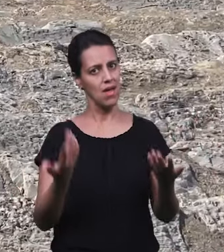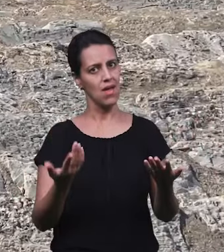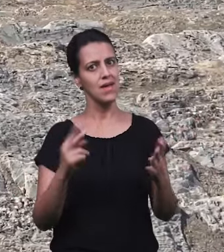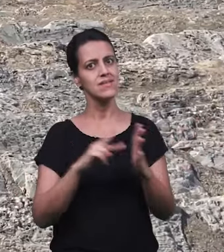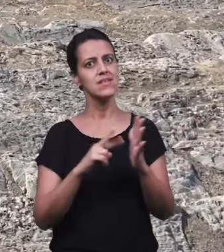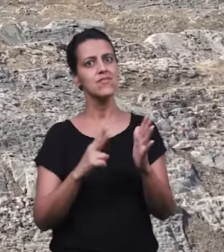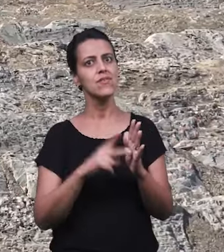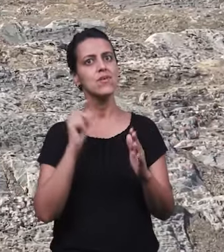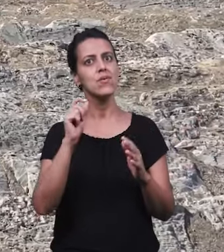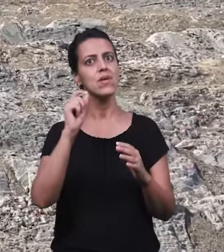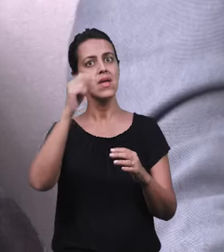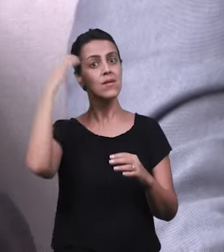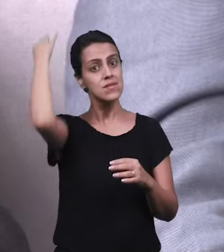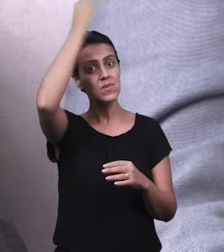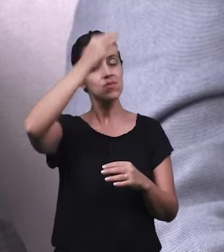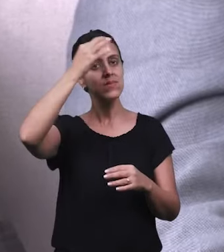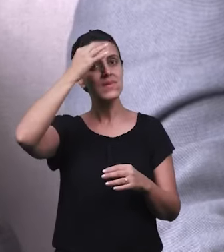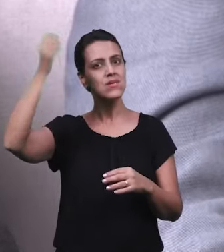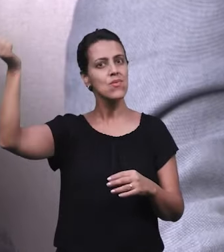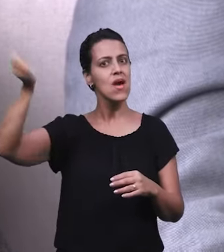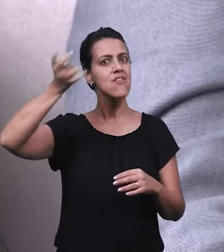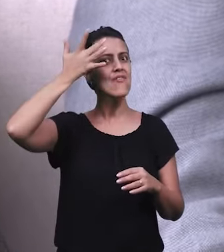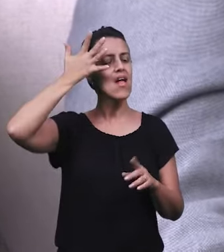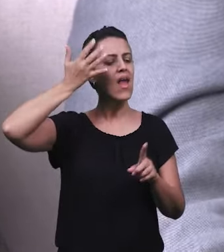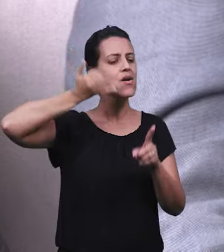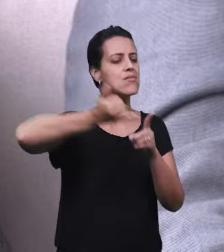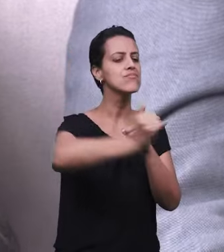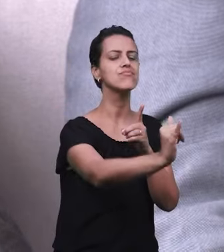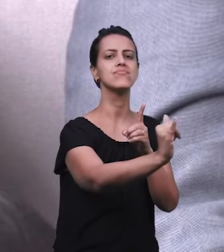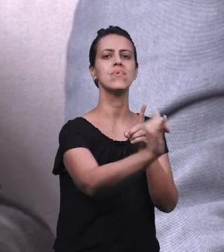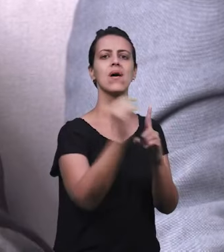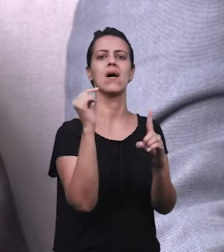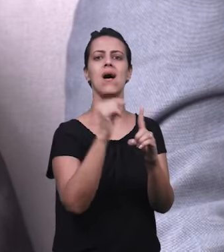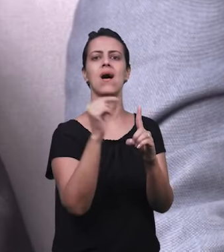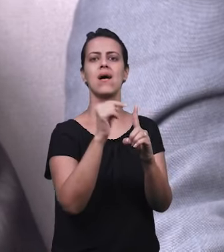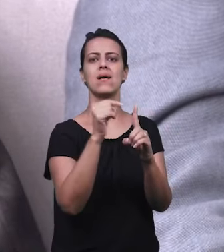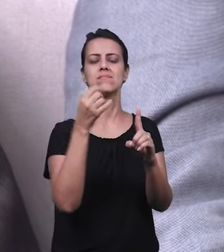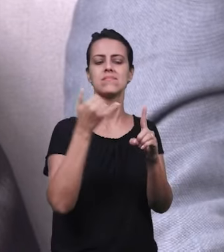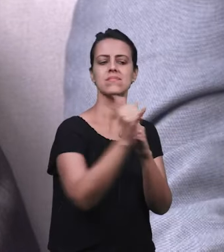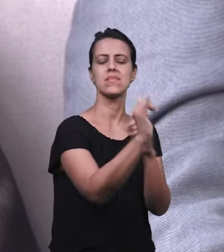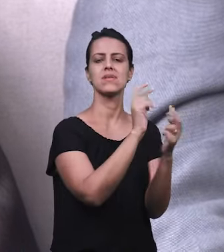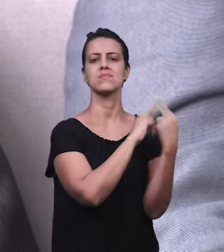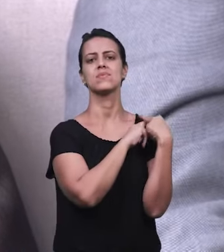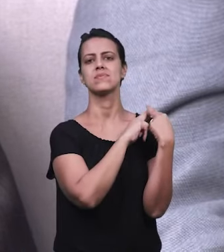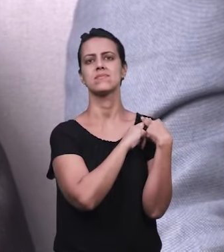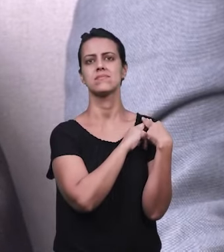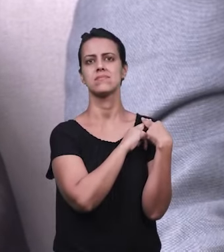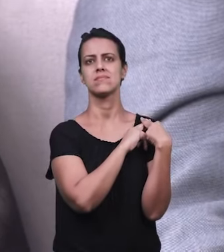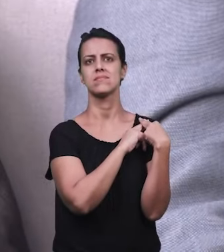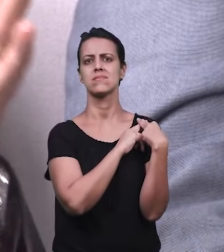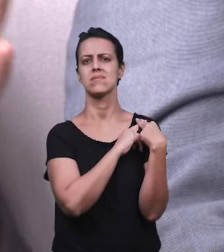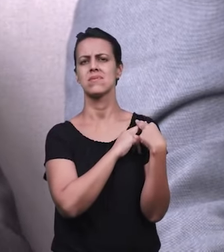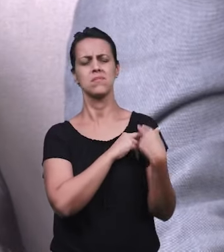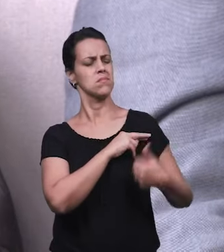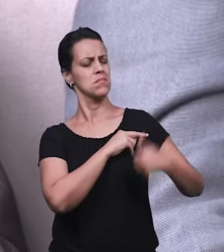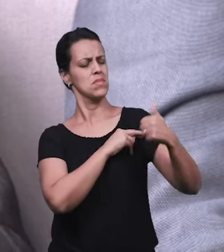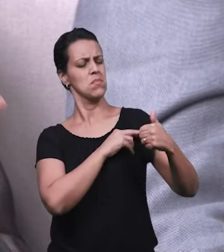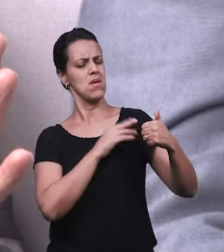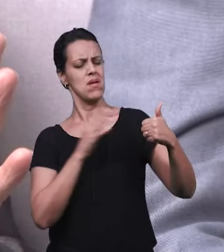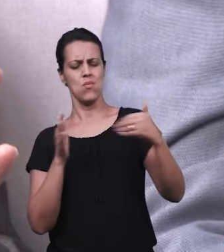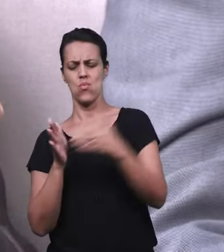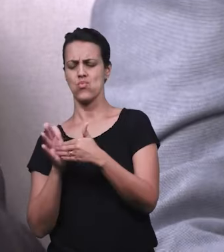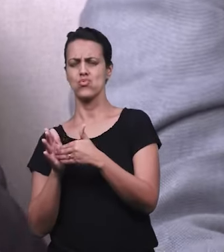que o Espírito Santo é que iria se revelar Jesus para a igreja. E aí depois vem a expressão, o primeiro e o último. Por que o primeiro e o último?